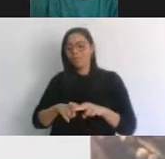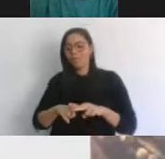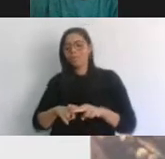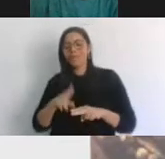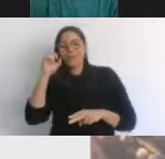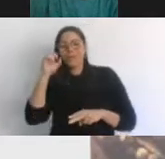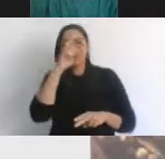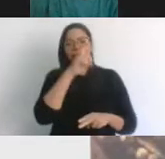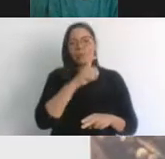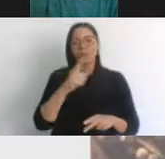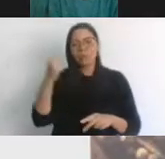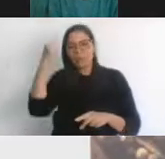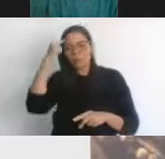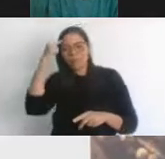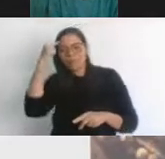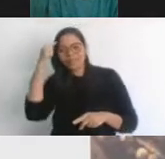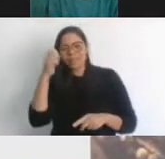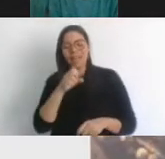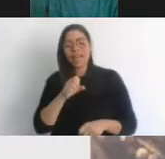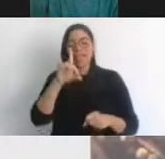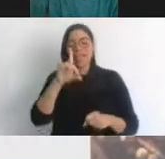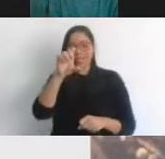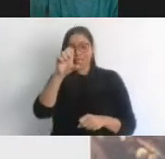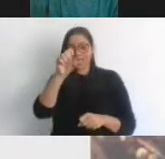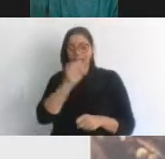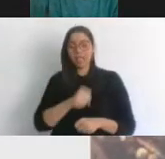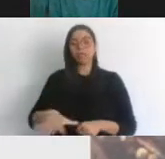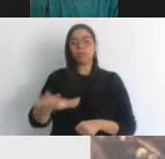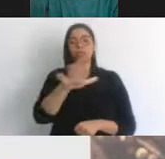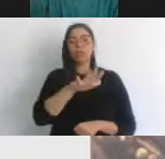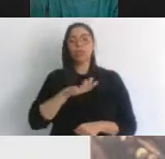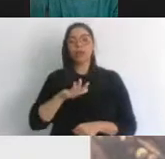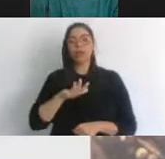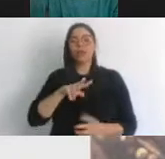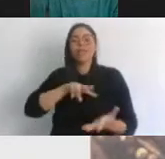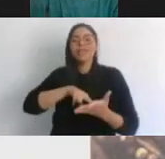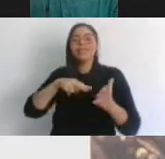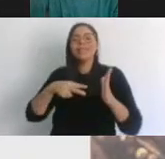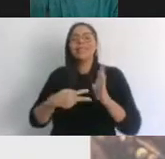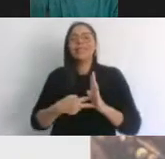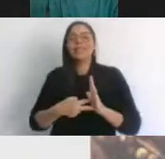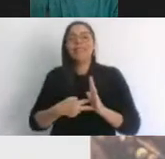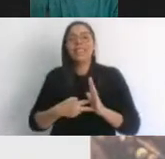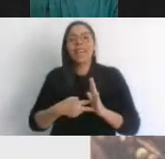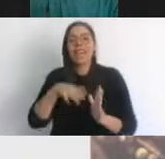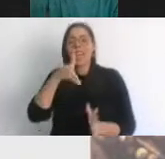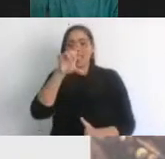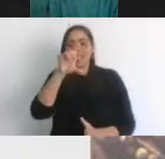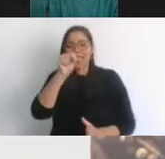Colonial ipsis litteris O que é que se deve Colonial significa um processo de desmistificação